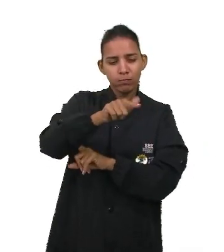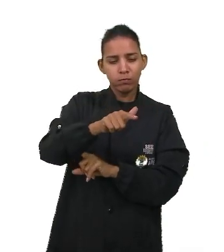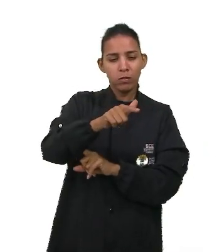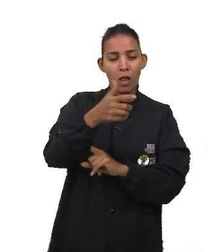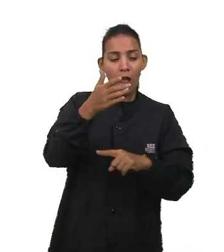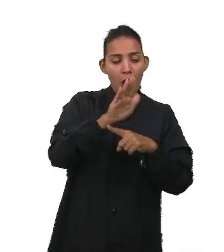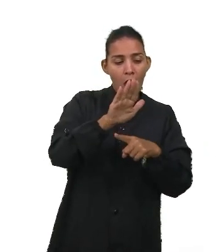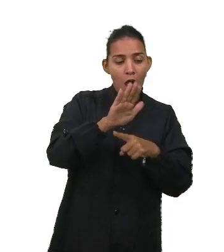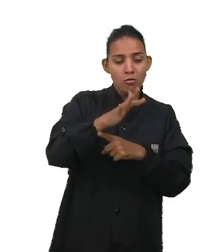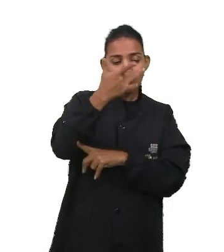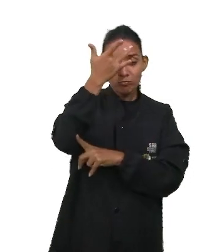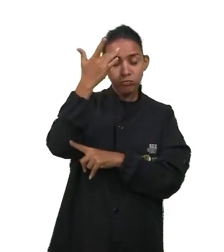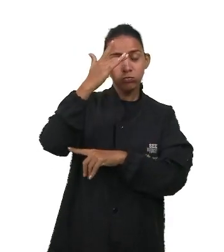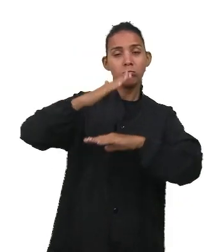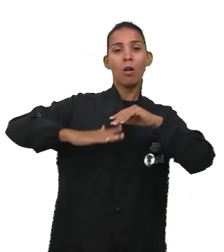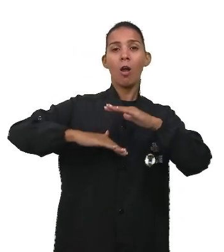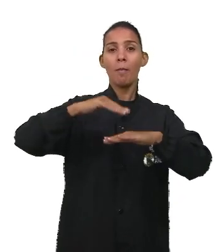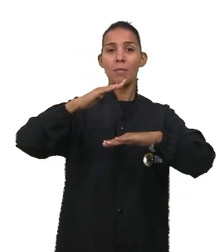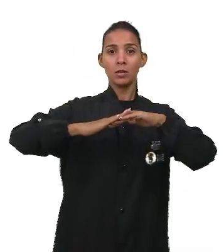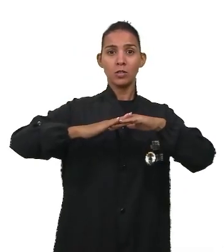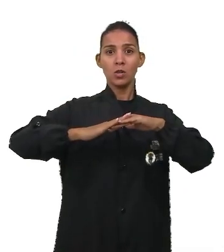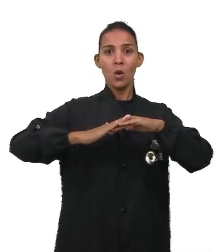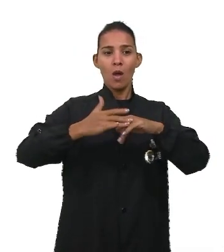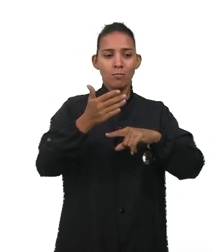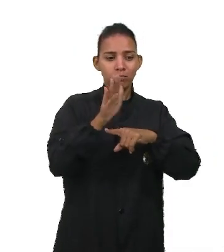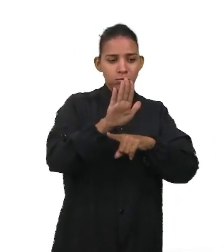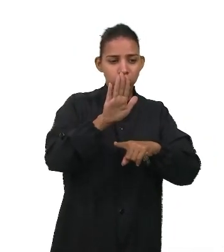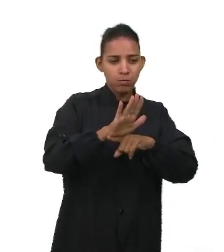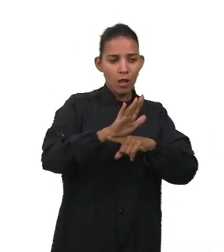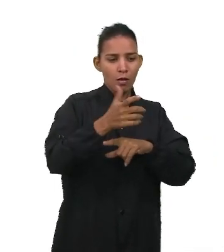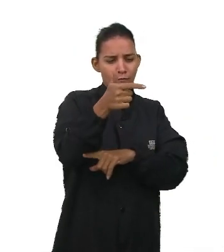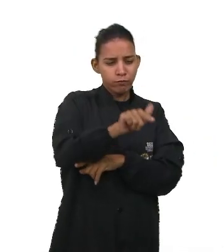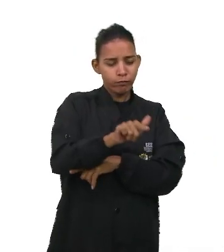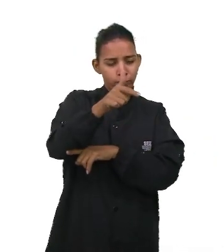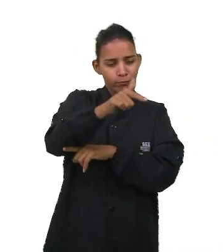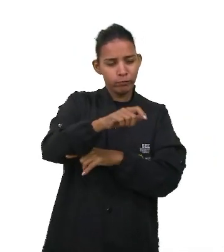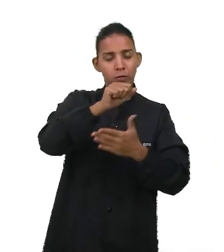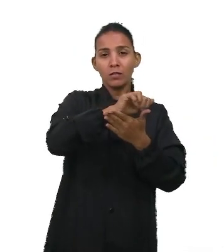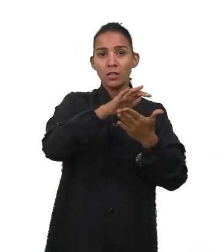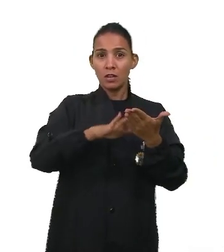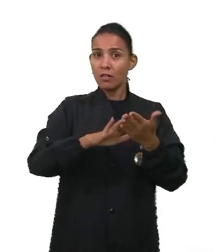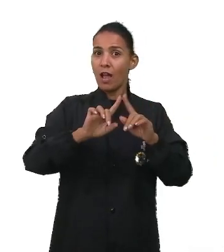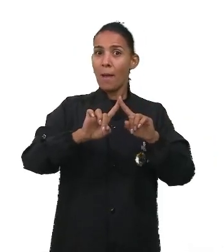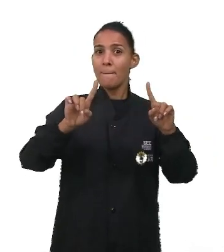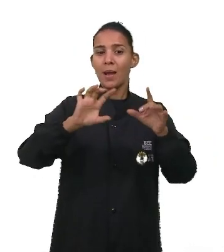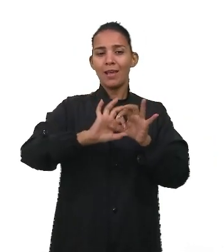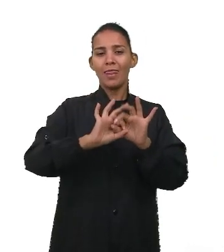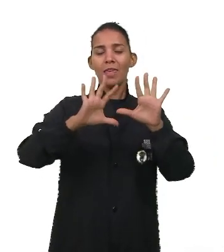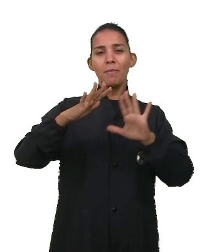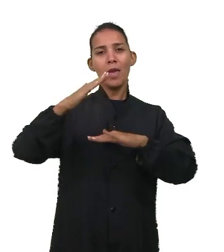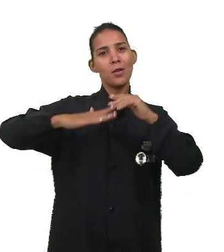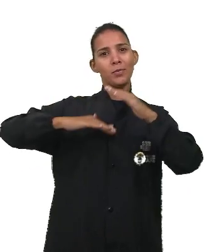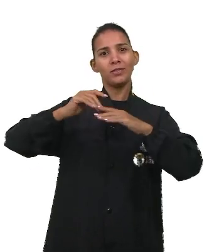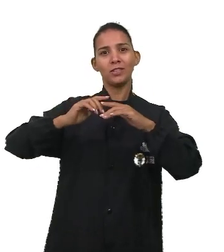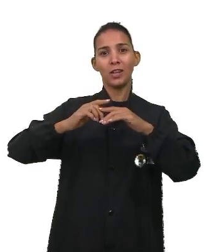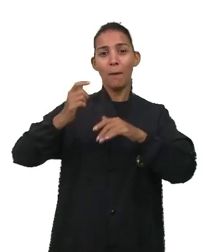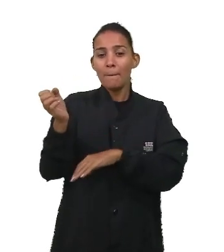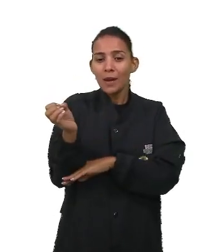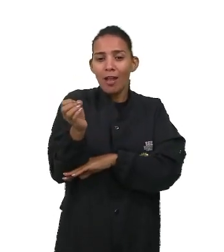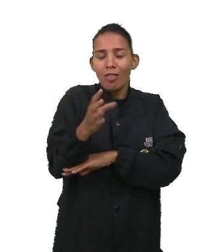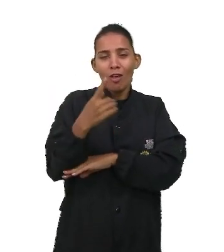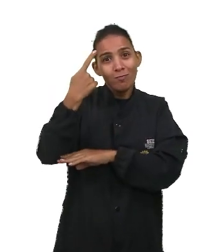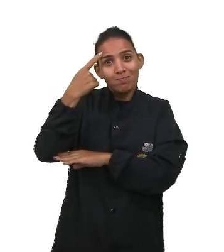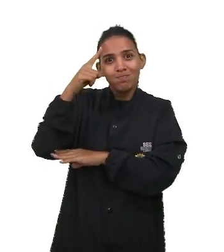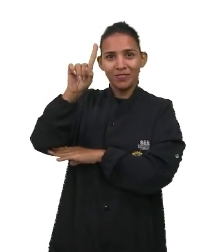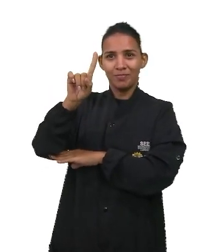os profissionais para as atividades mais estratégicas e criativas. Inteligência